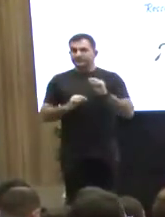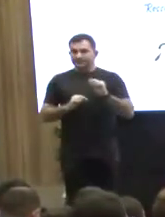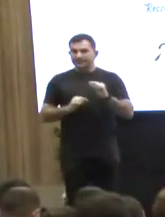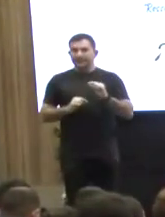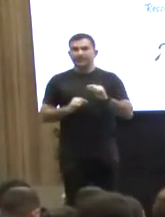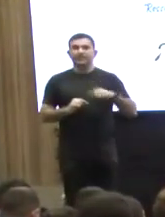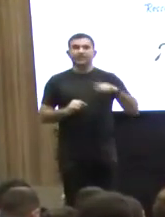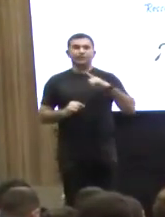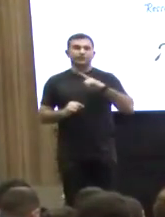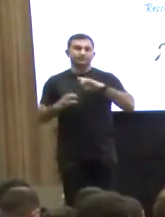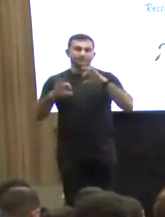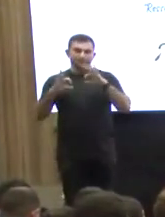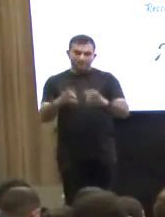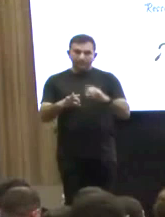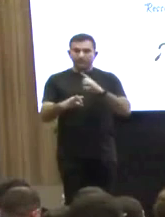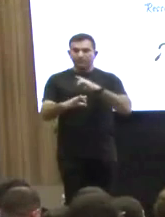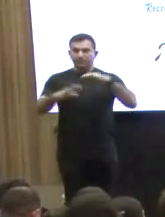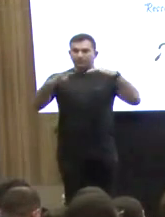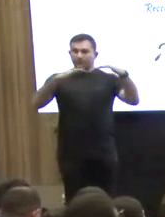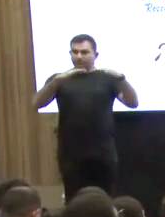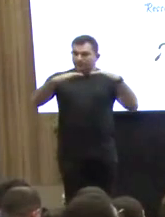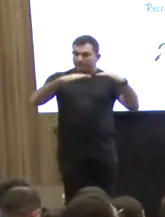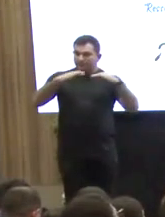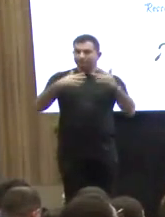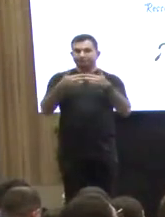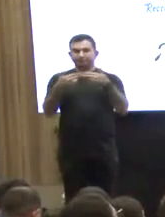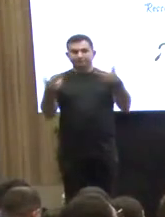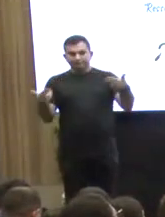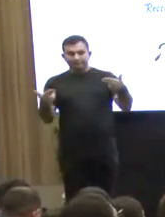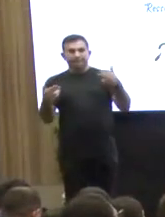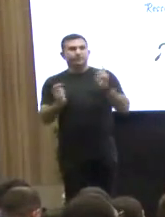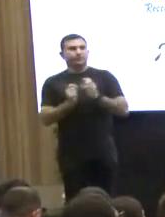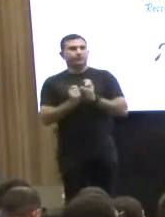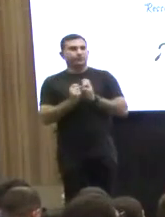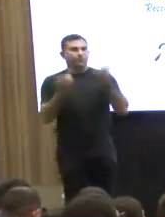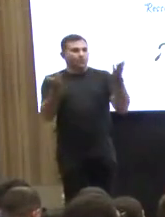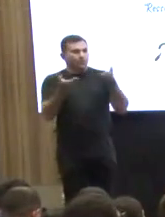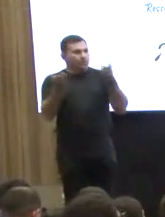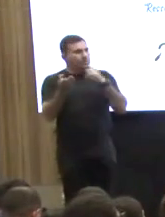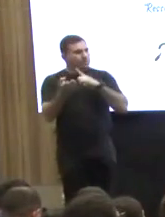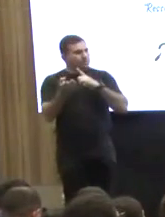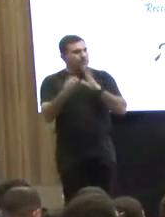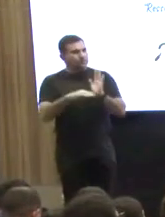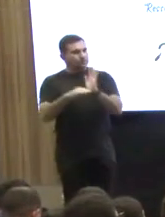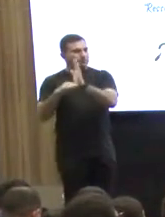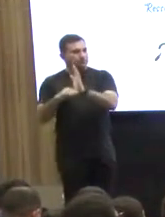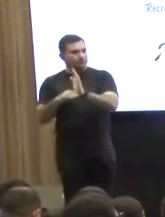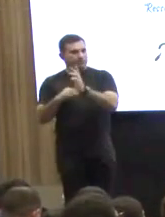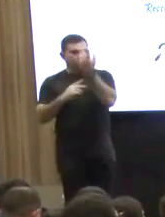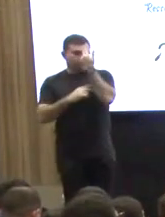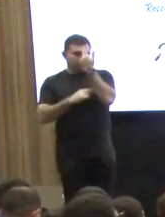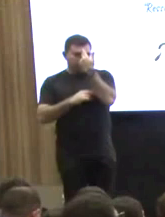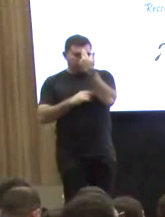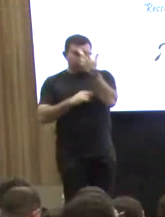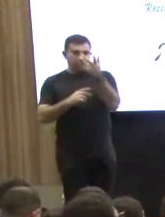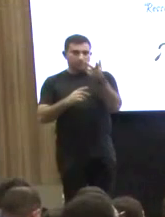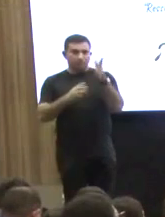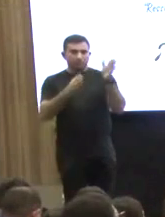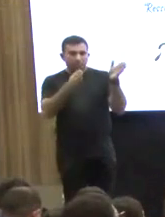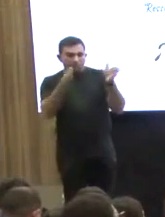é justamente os movimentos, né, que indagam as normalizações e as normatizações, digamos